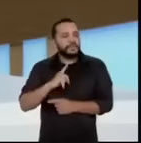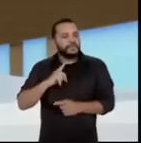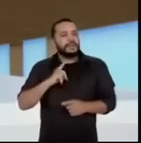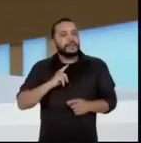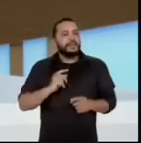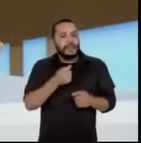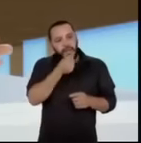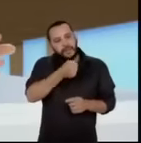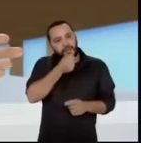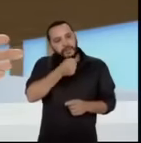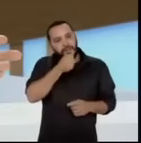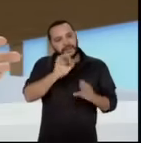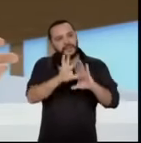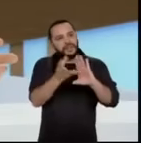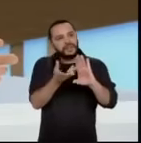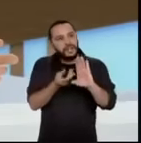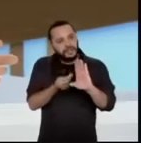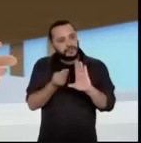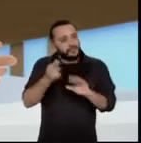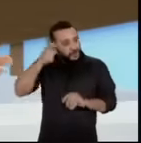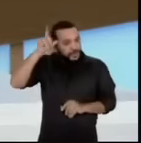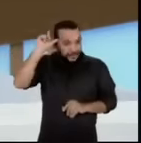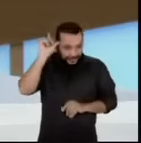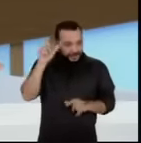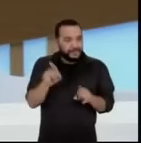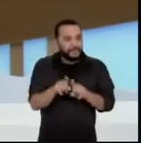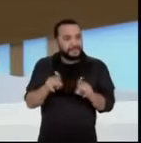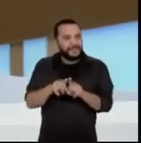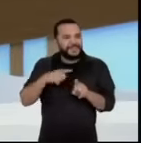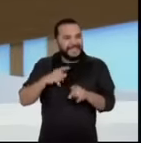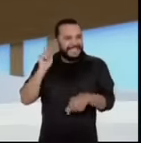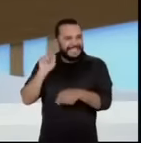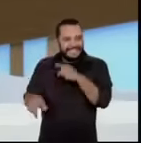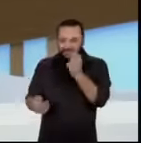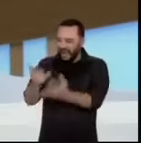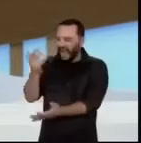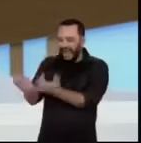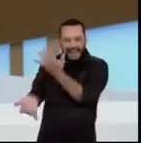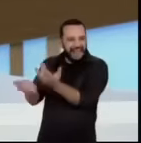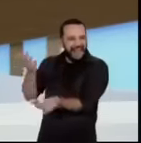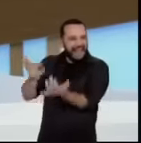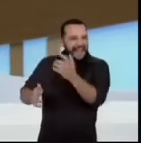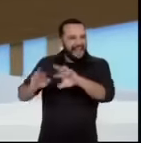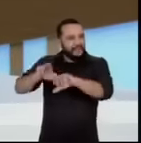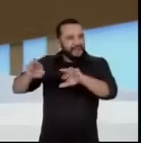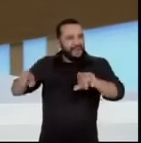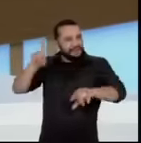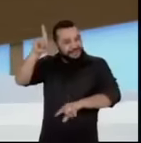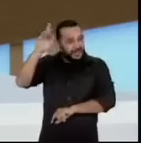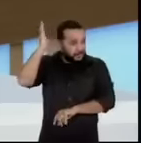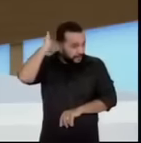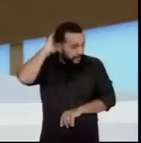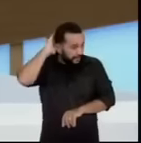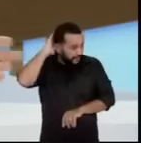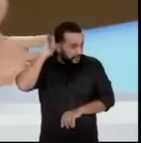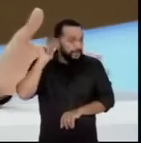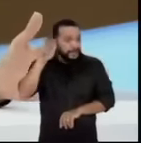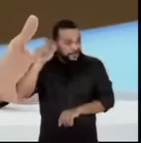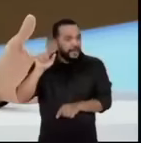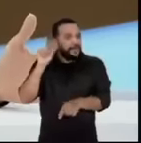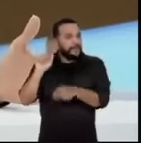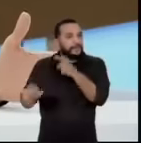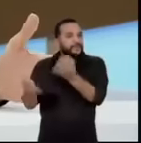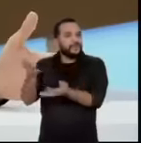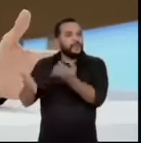de ontem, e 2.223 focos de incêndio agora, sendo que as queimadas mesmo no Pará, elas